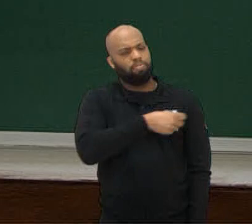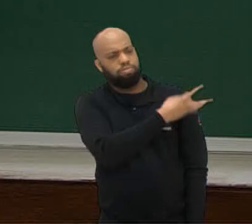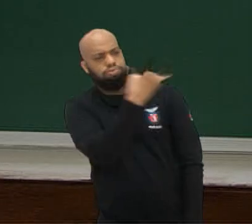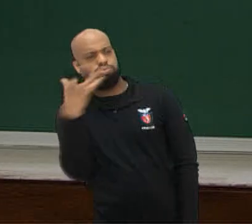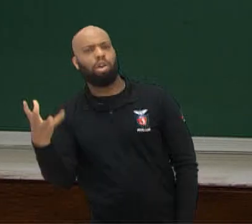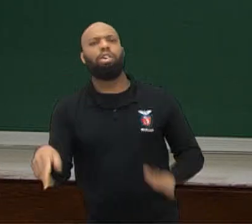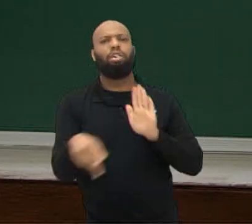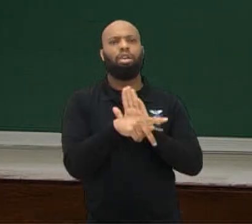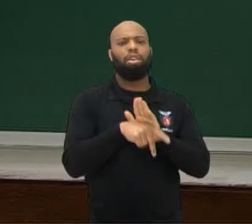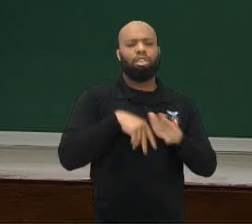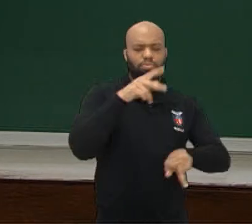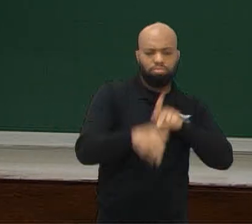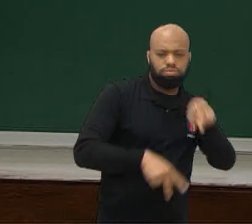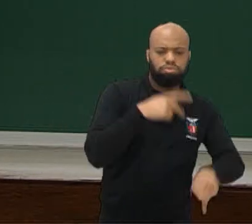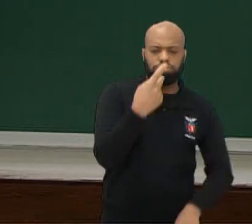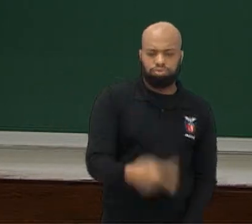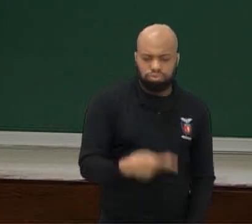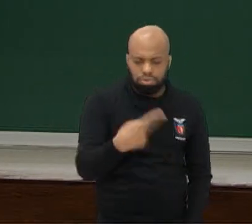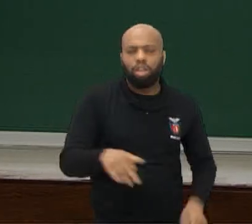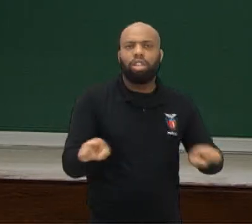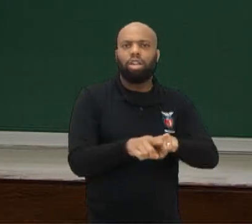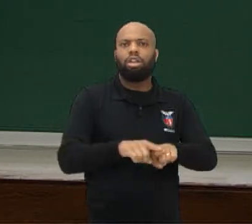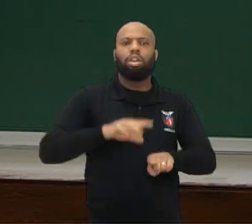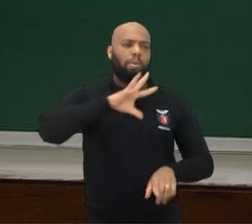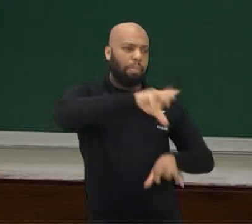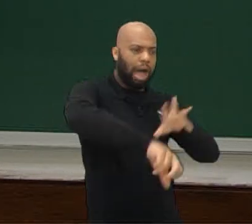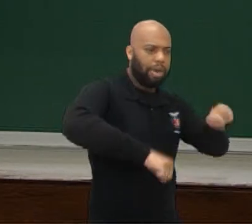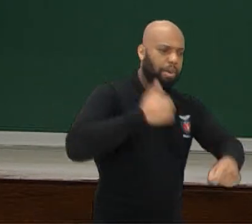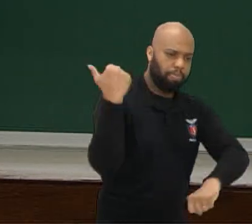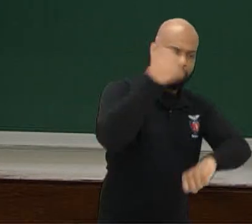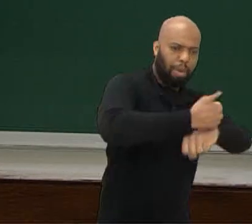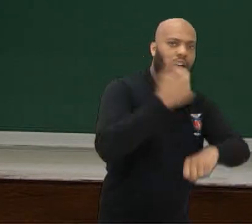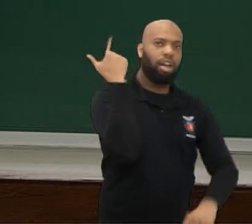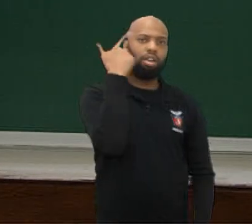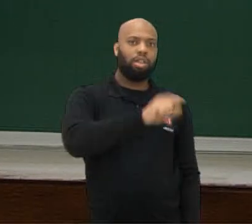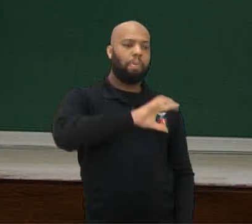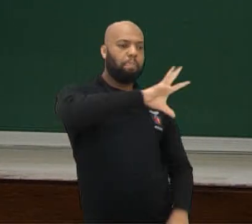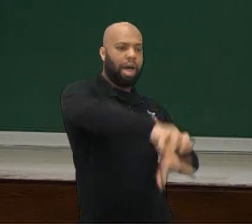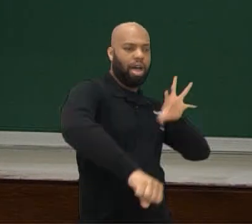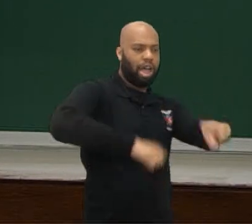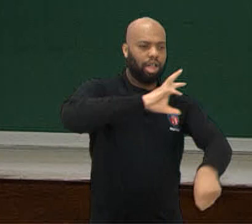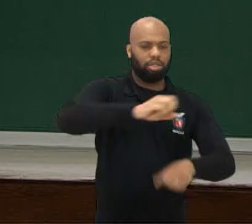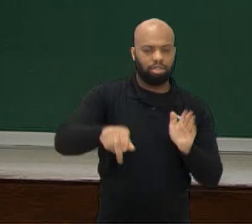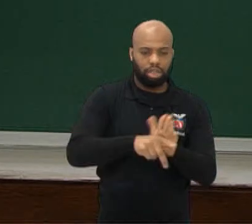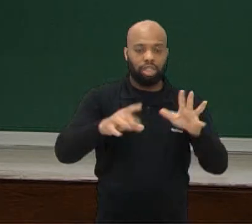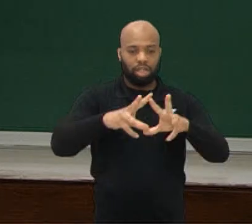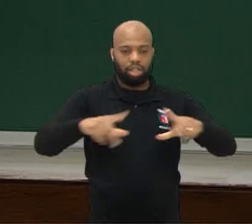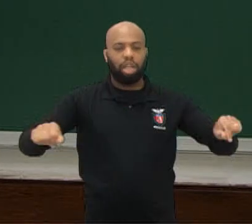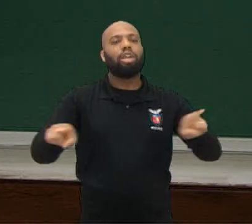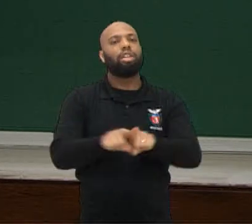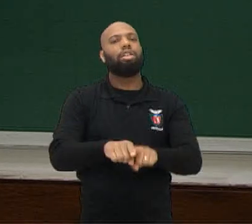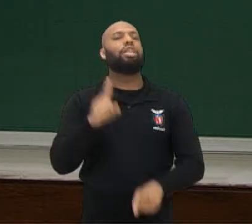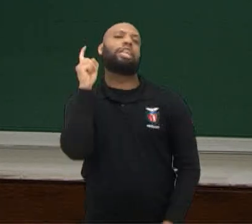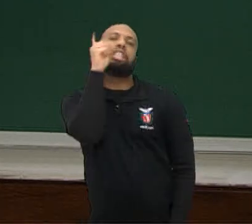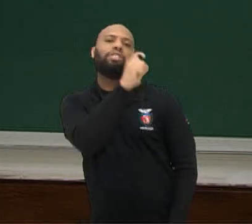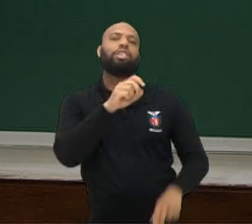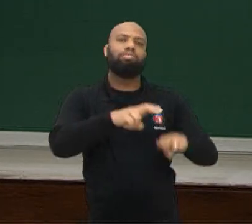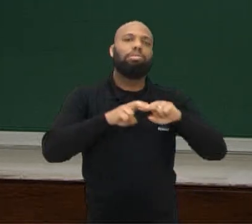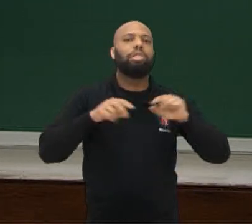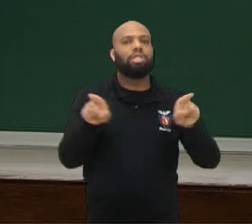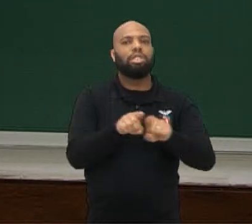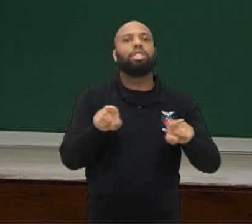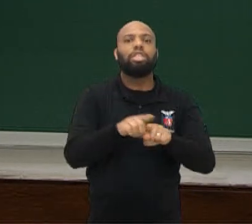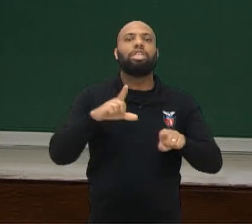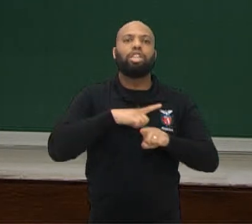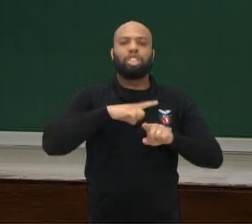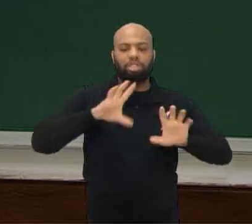naquela área e a dominação desses povos para poder dominar, tomar posse da terra, era também uma dificuldade enfrentada